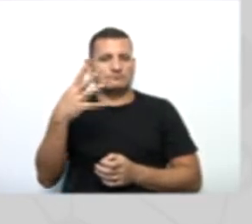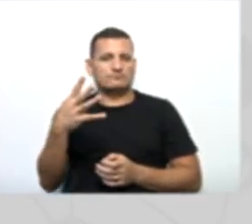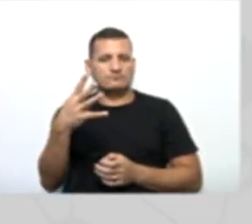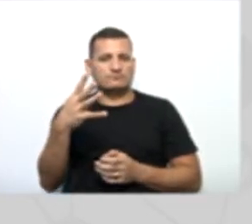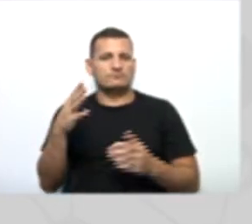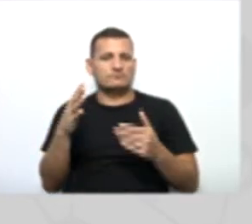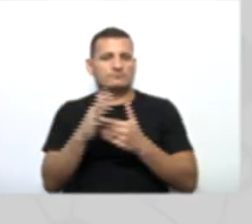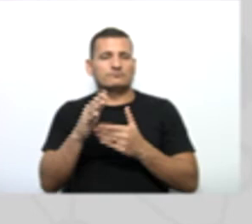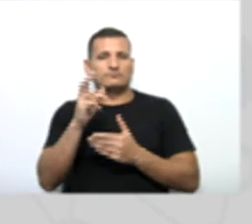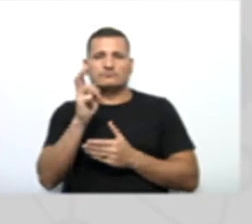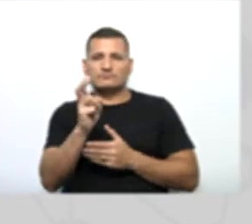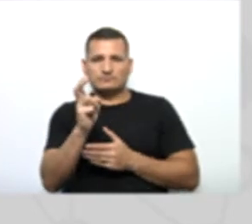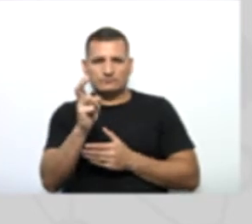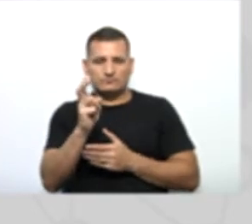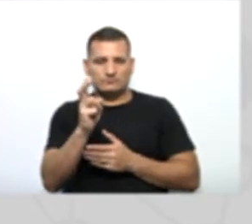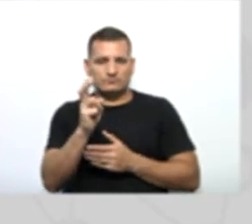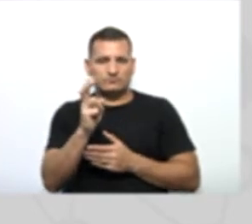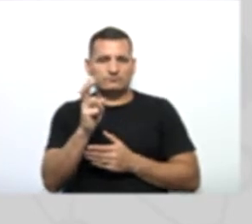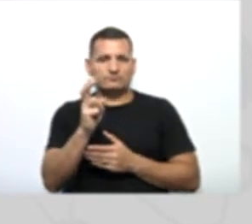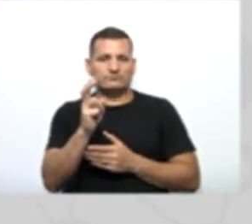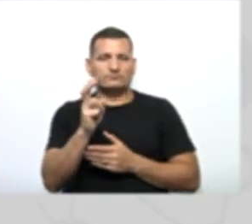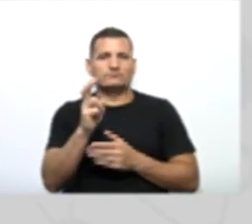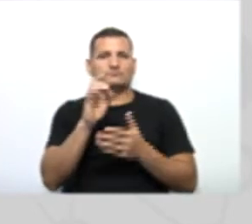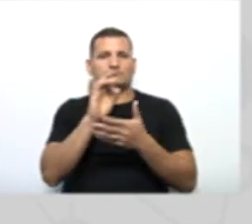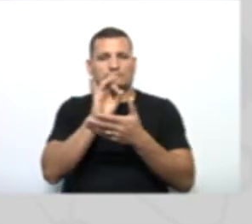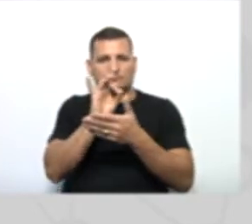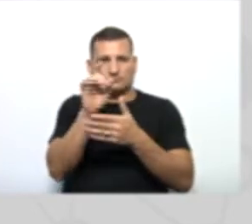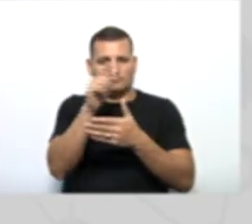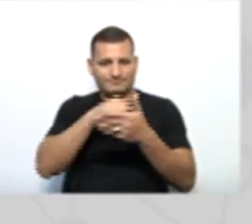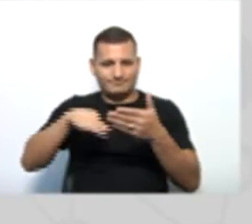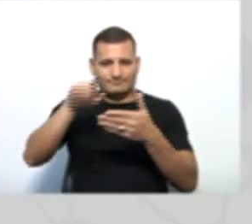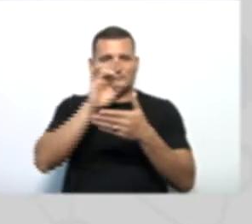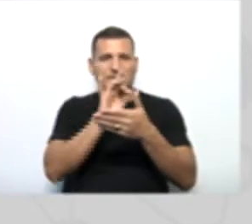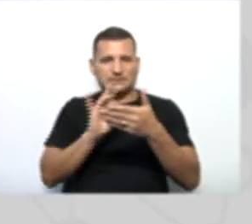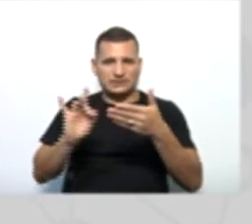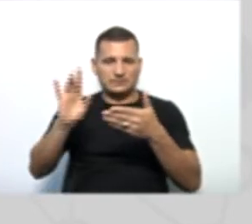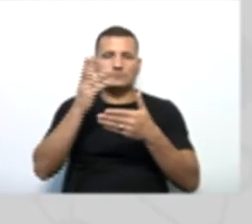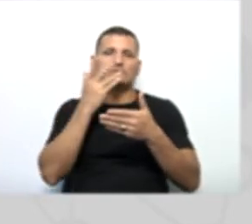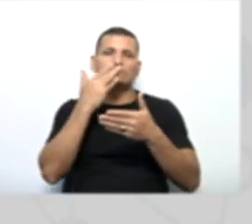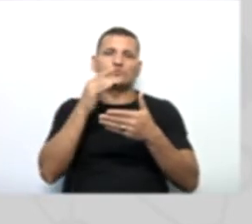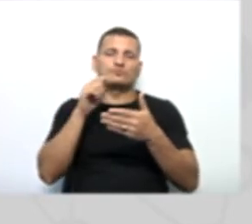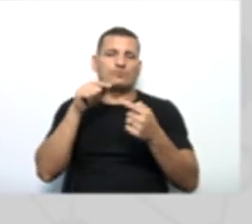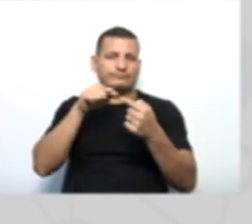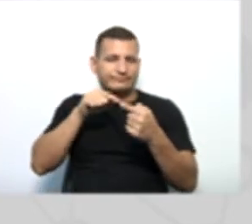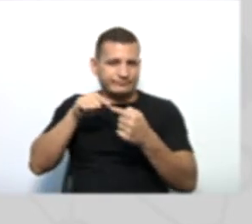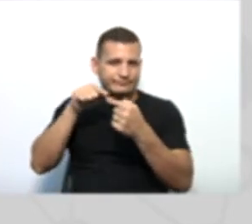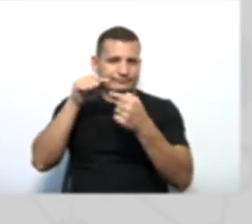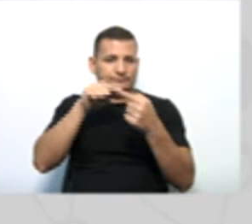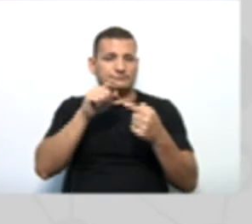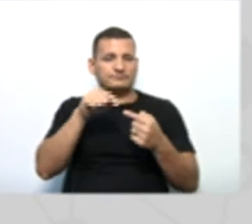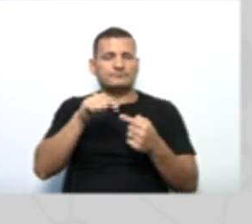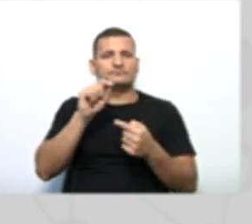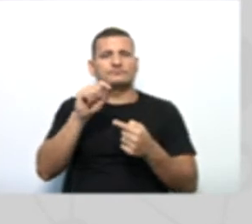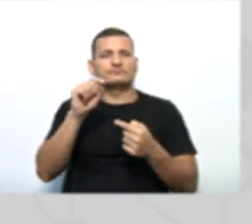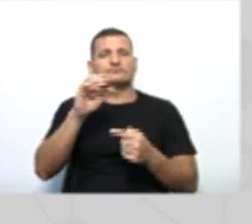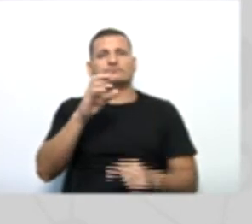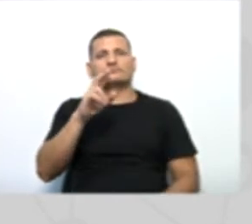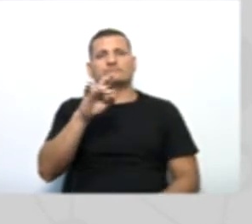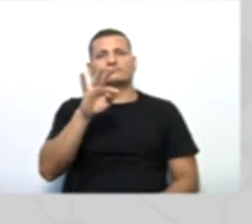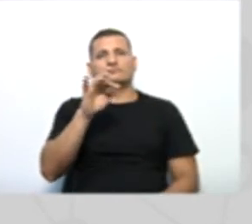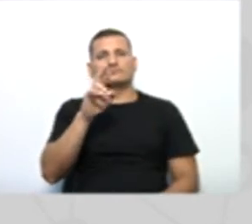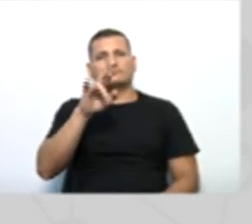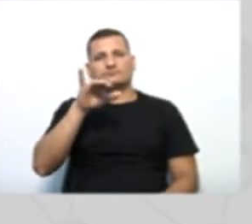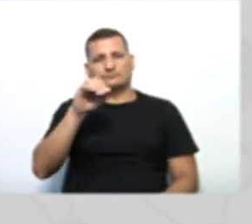iguais, cada parte com sua respectiva cor, conforme a figura abaixo. Este procedimento é chamado de critério de